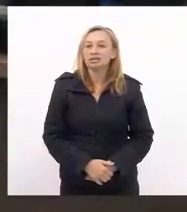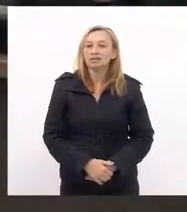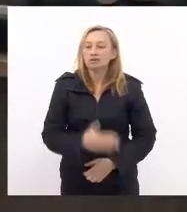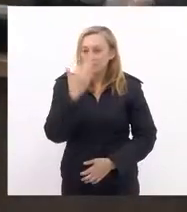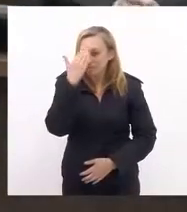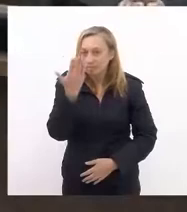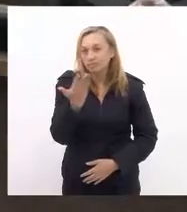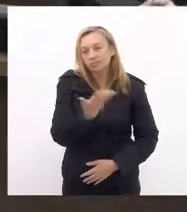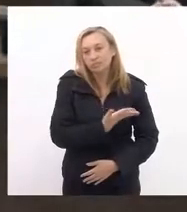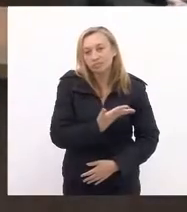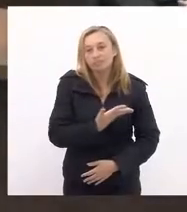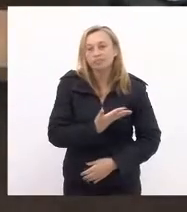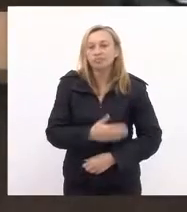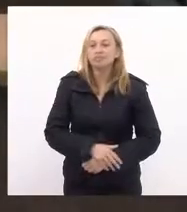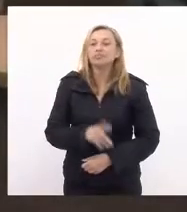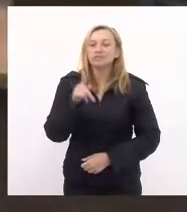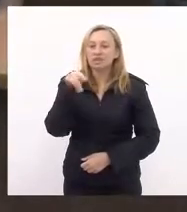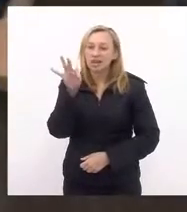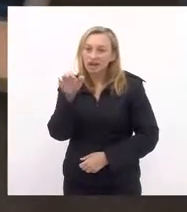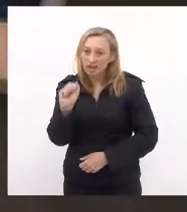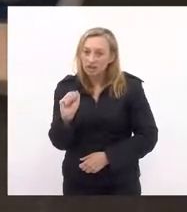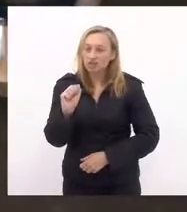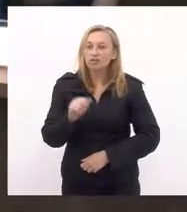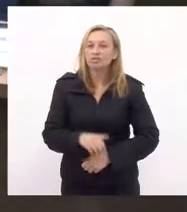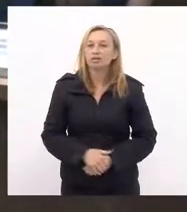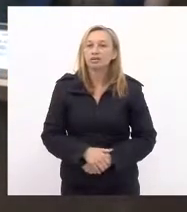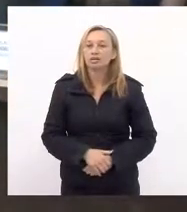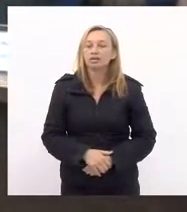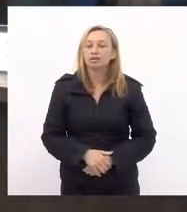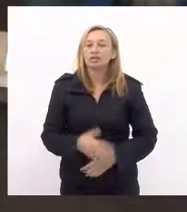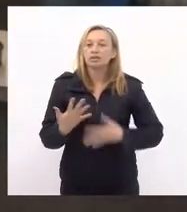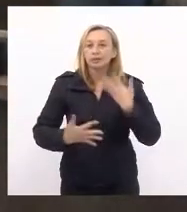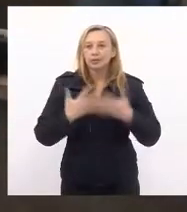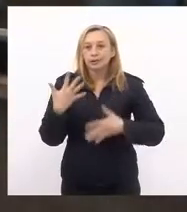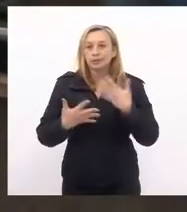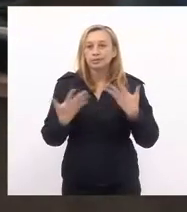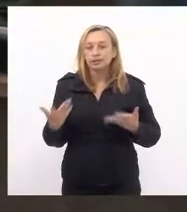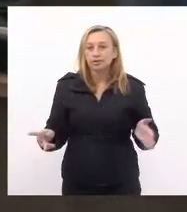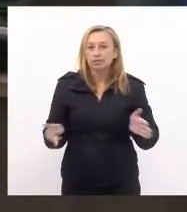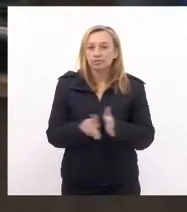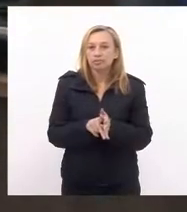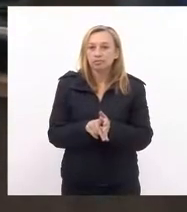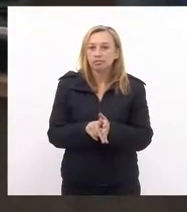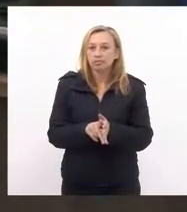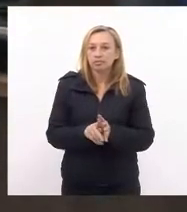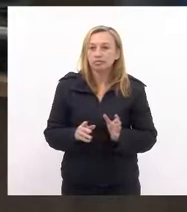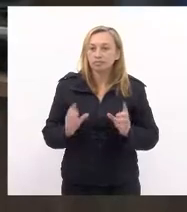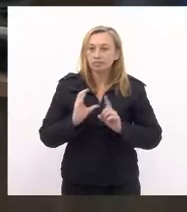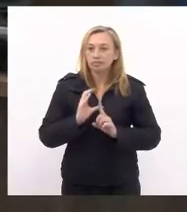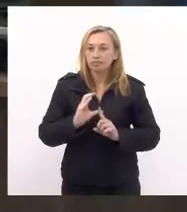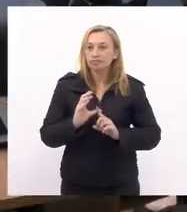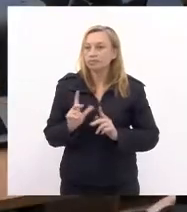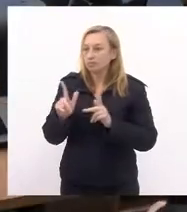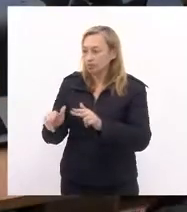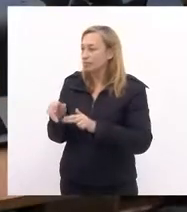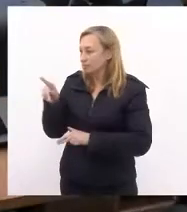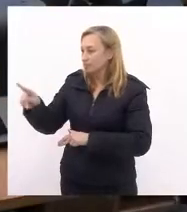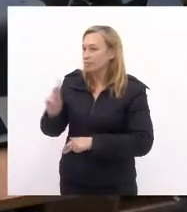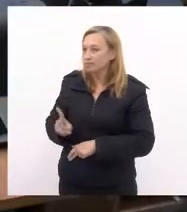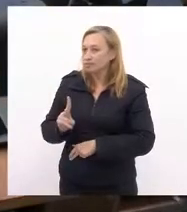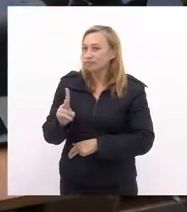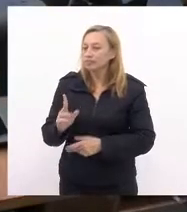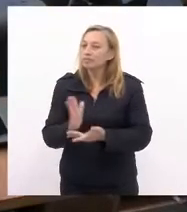Obrigada, minha querida Kátia. É um prazer fazer parte da mesma capelania que você. A gente sempre está em